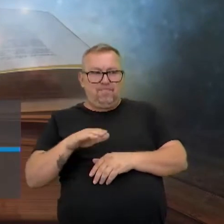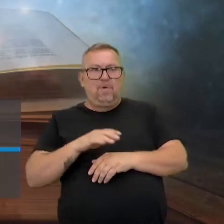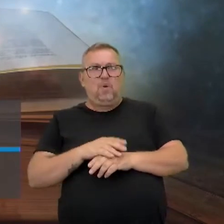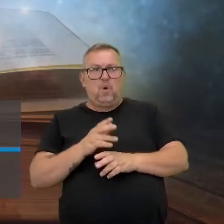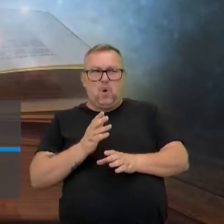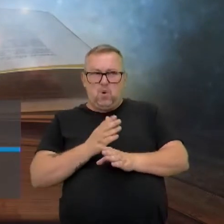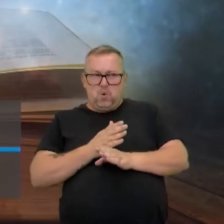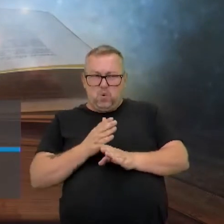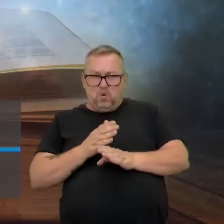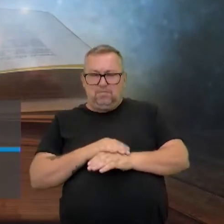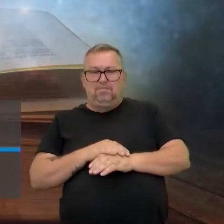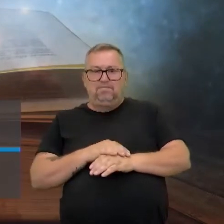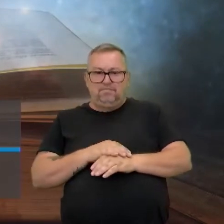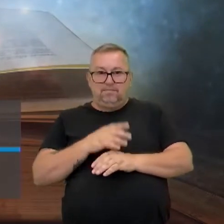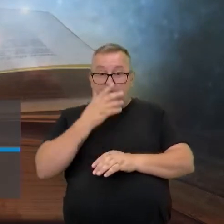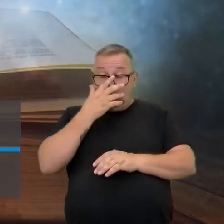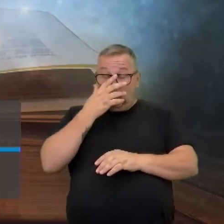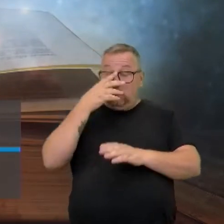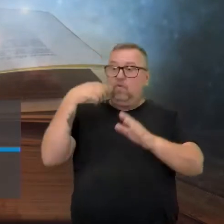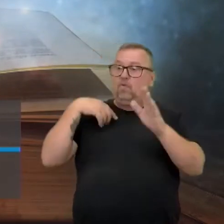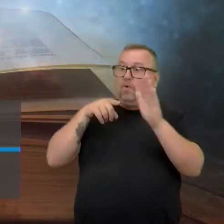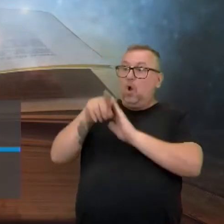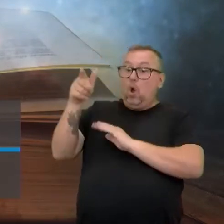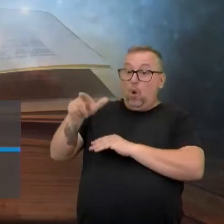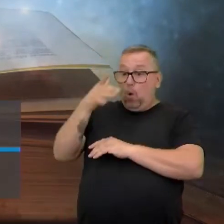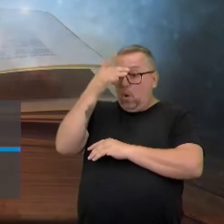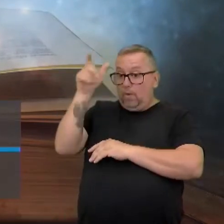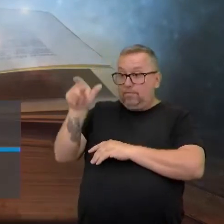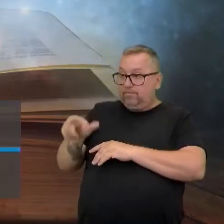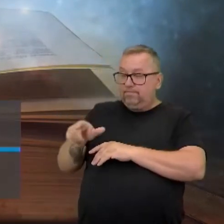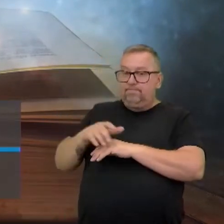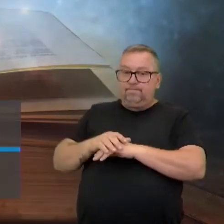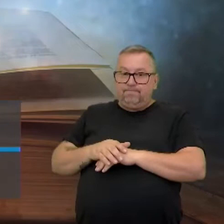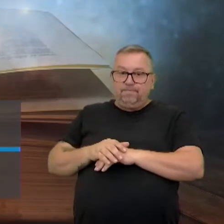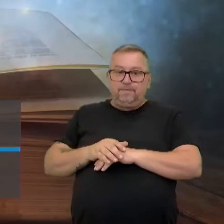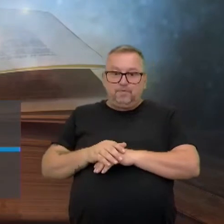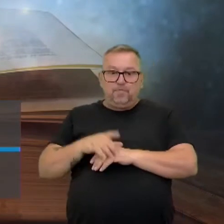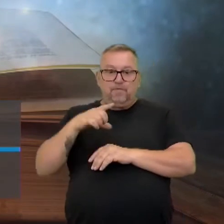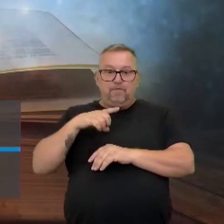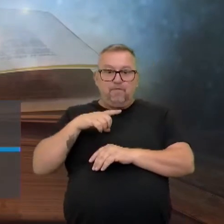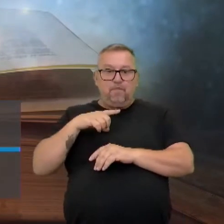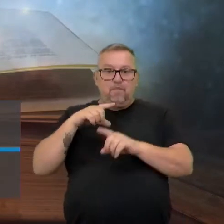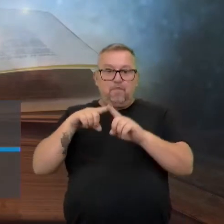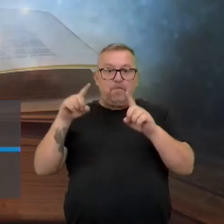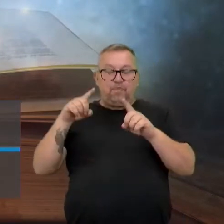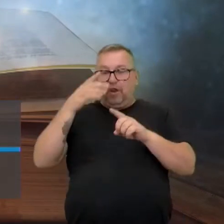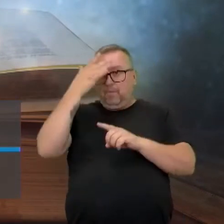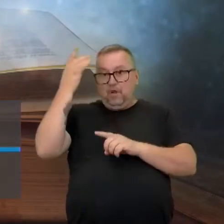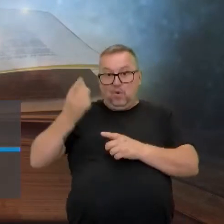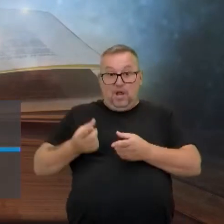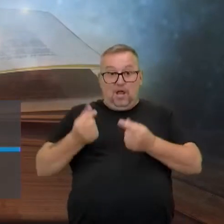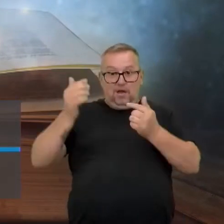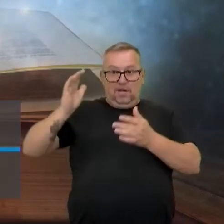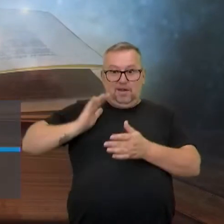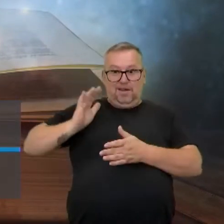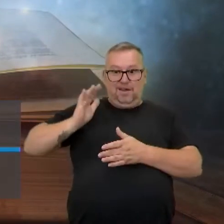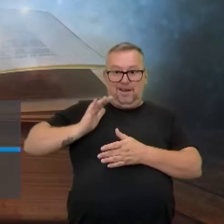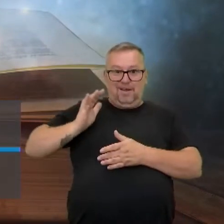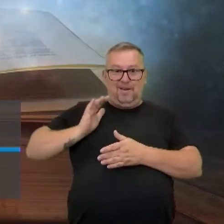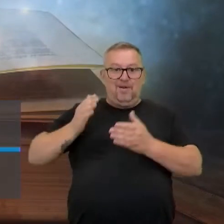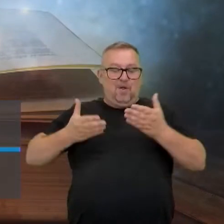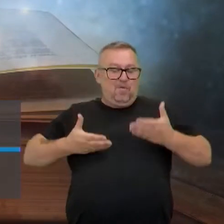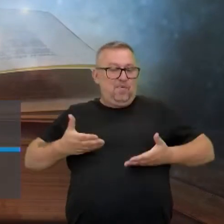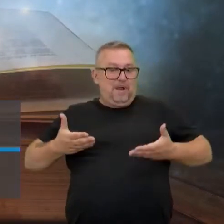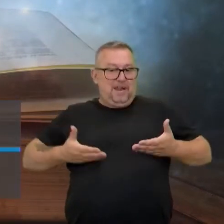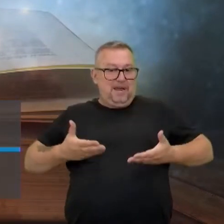dele. Aí ele falou: não, vou perguntar pra outra pessoa. Ele, como era uma pessoa, né, de uma classe alta e tinha a empregada lá, ama de